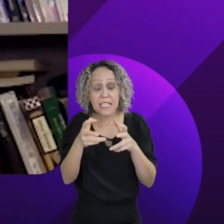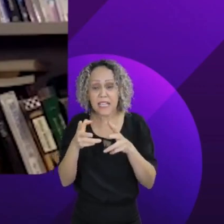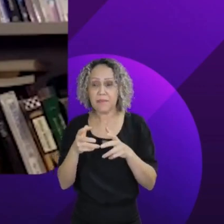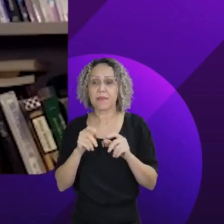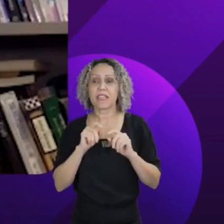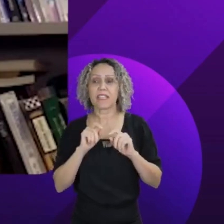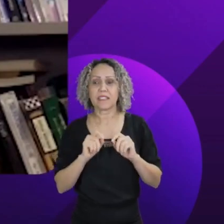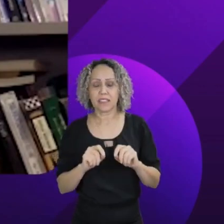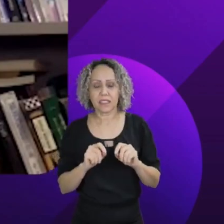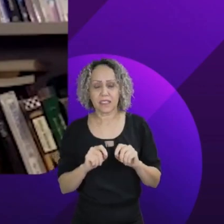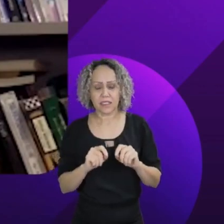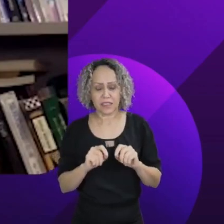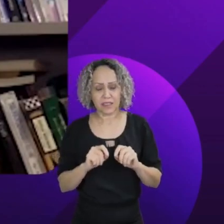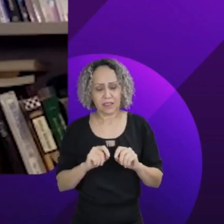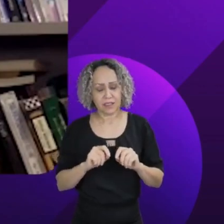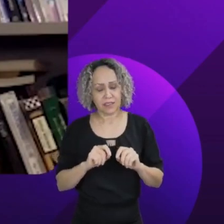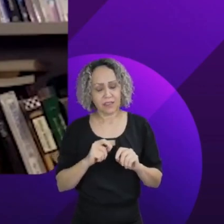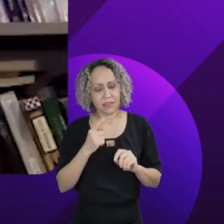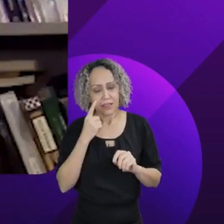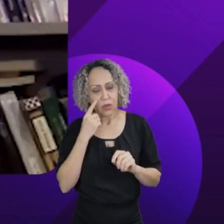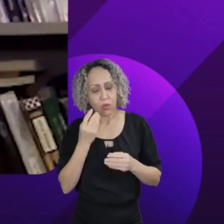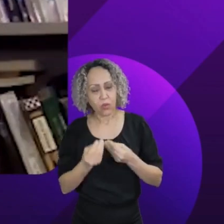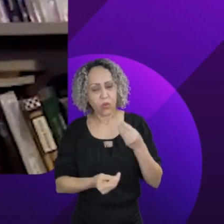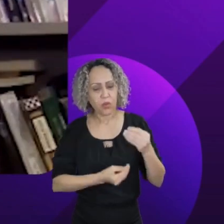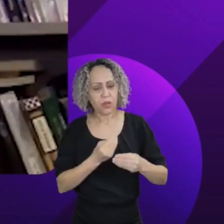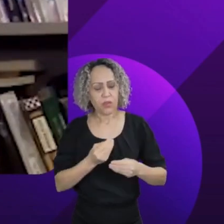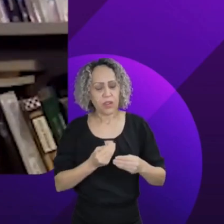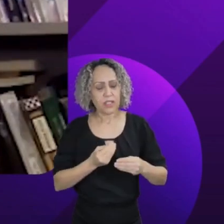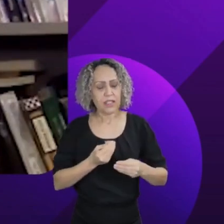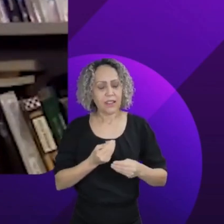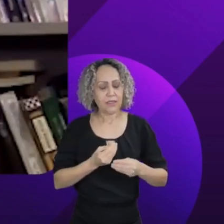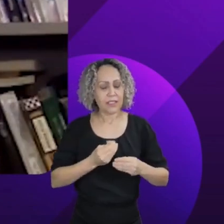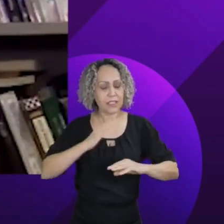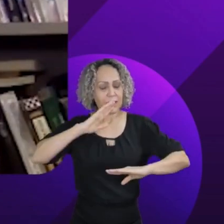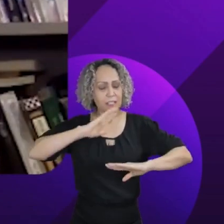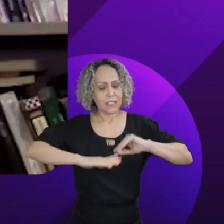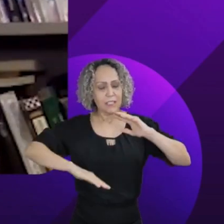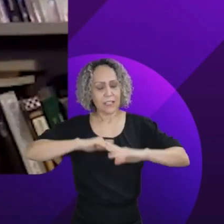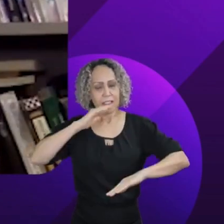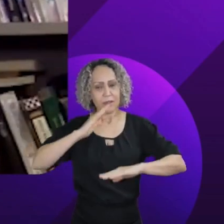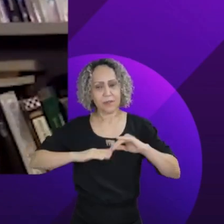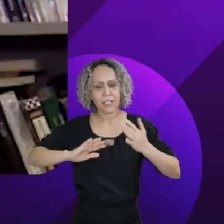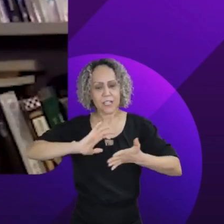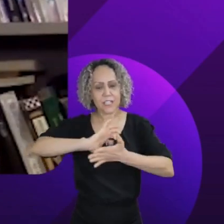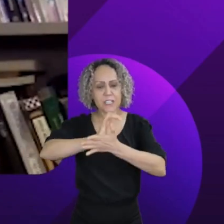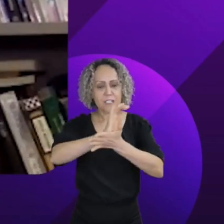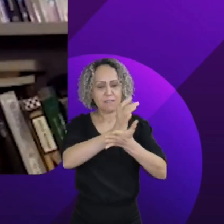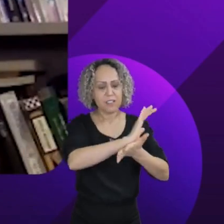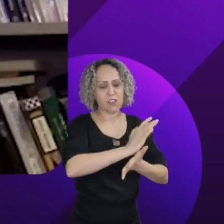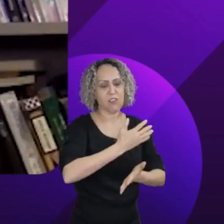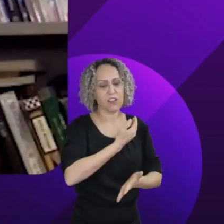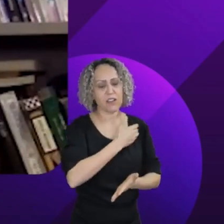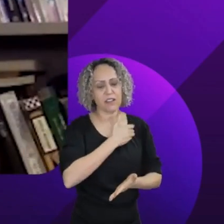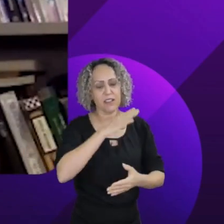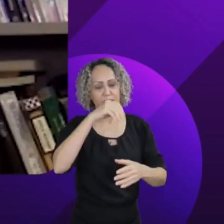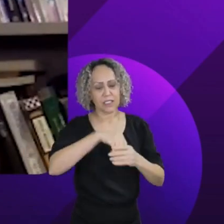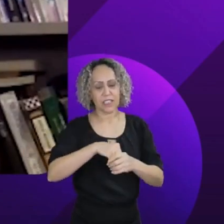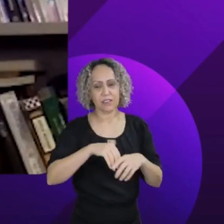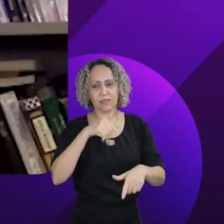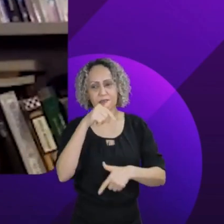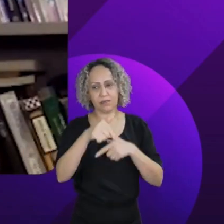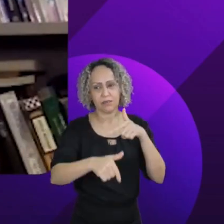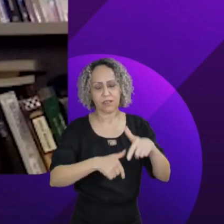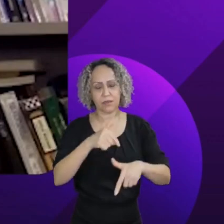as práticas, para a discussão das práticas discriminatórias no ambiente de trabalho, né?